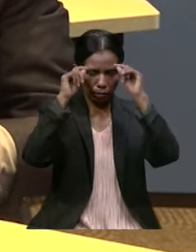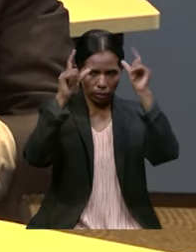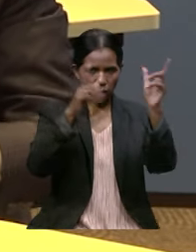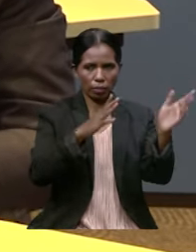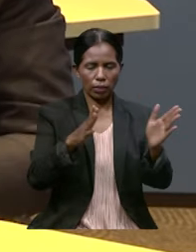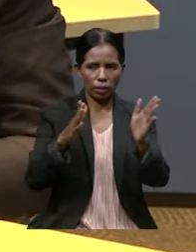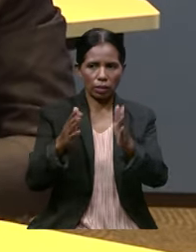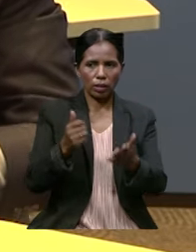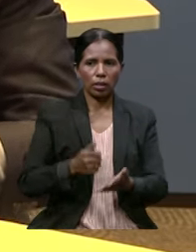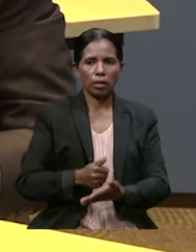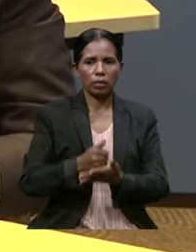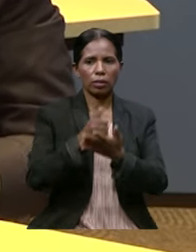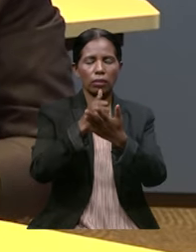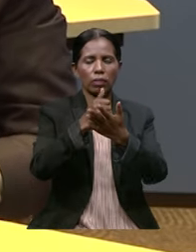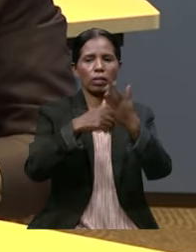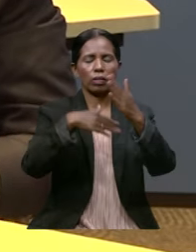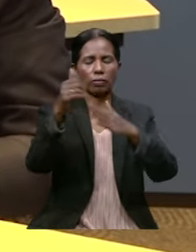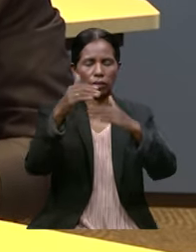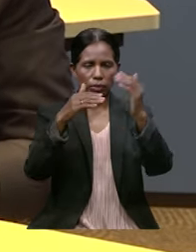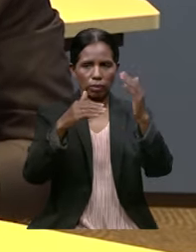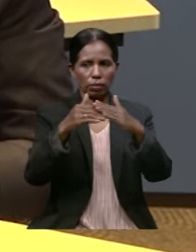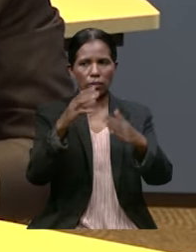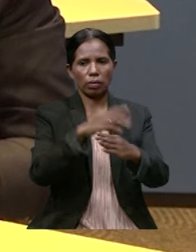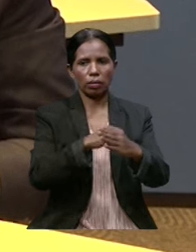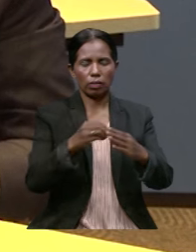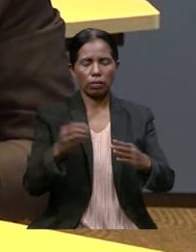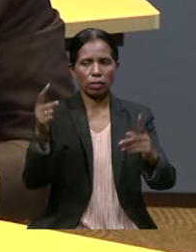prepara facilidades infraestruturas nomos